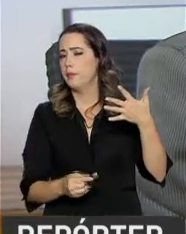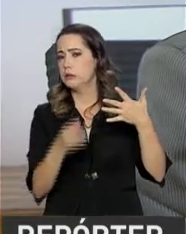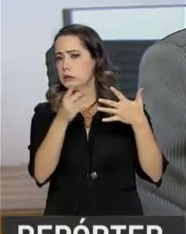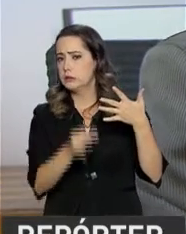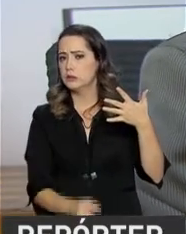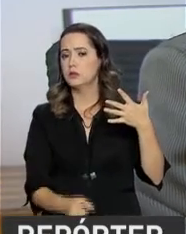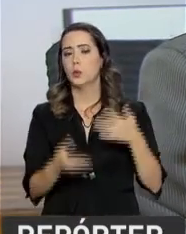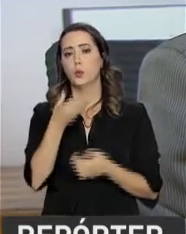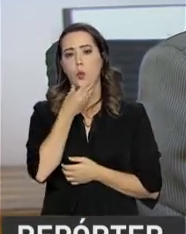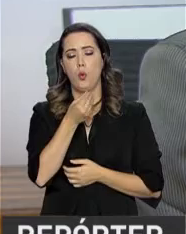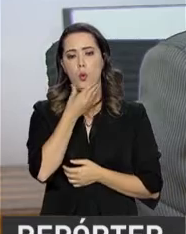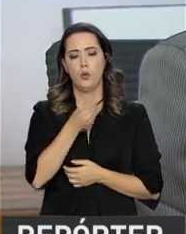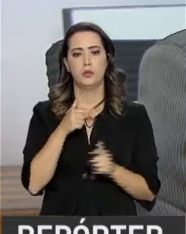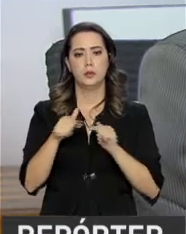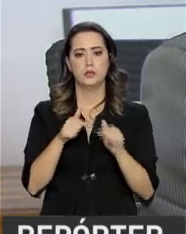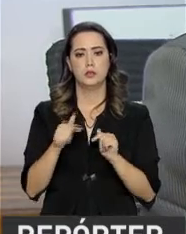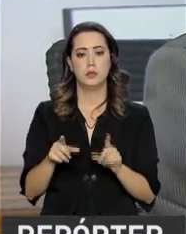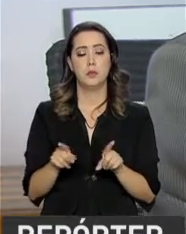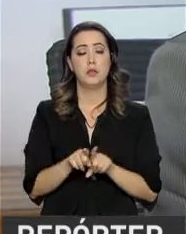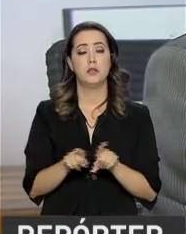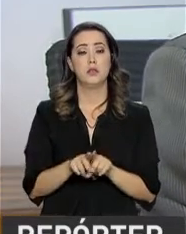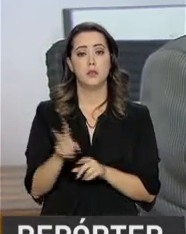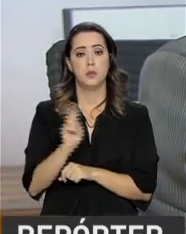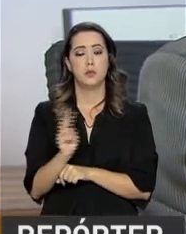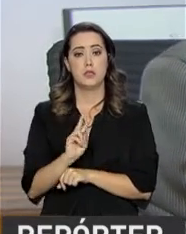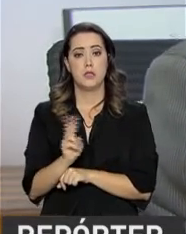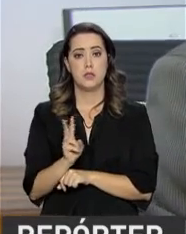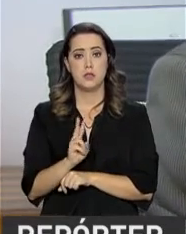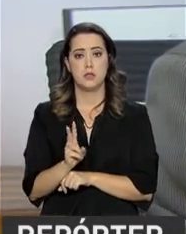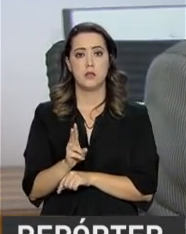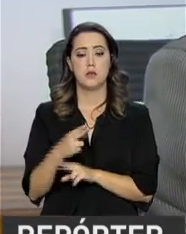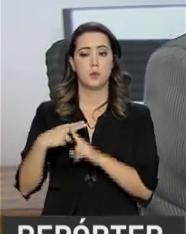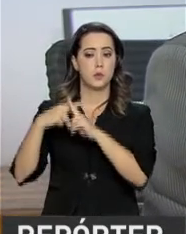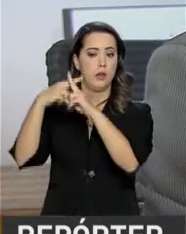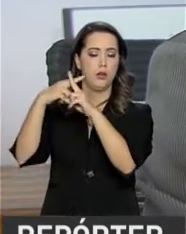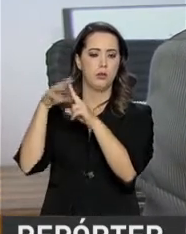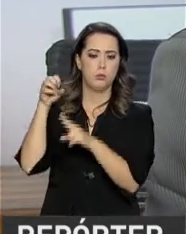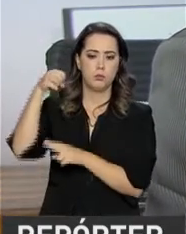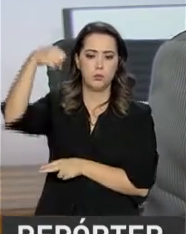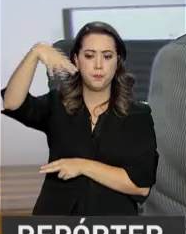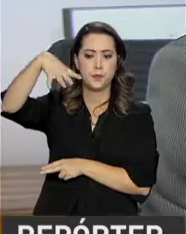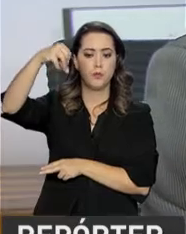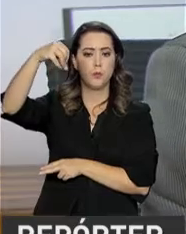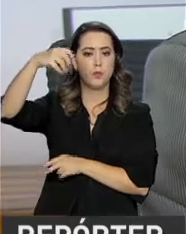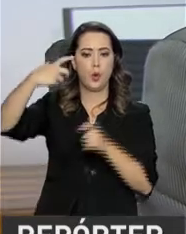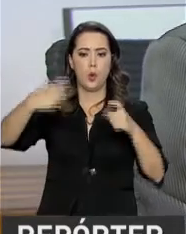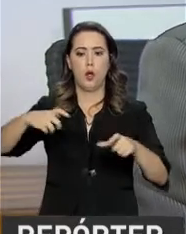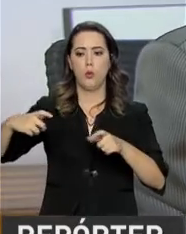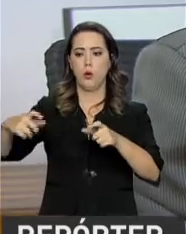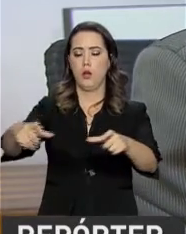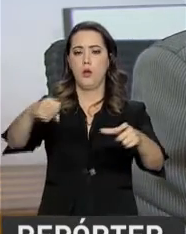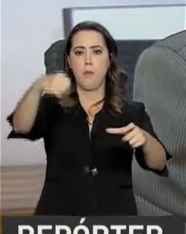homens em campo é mas também fiscalização por satélite nós estamos acompanhando a área por área